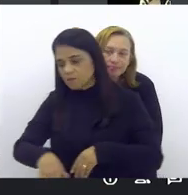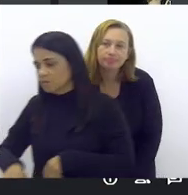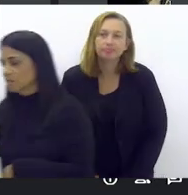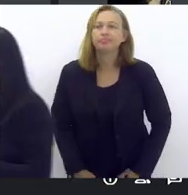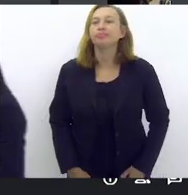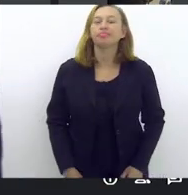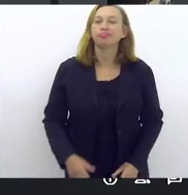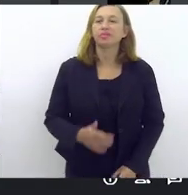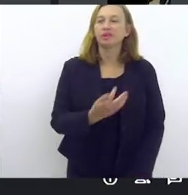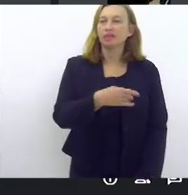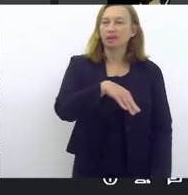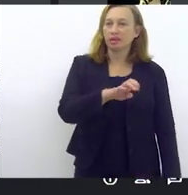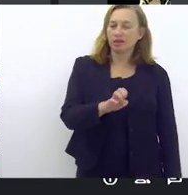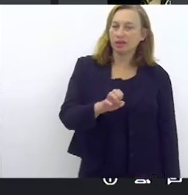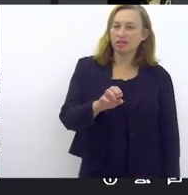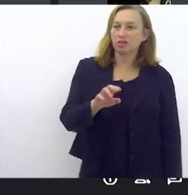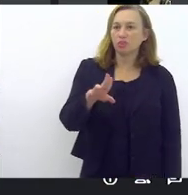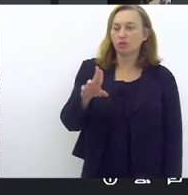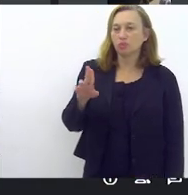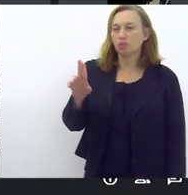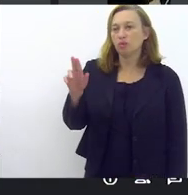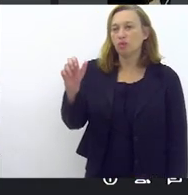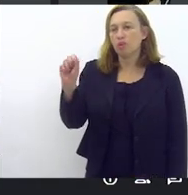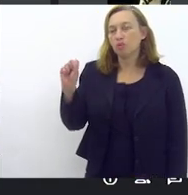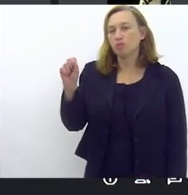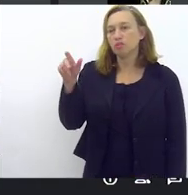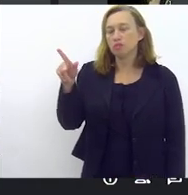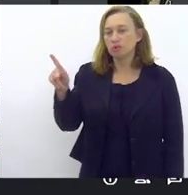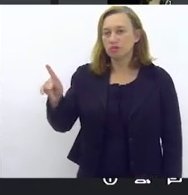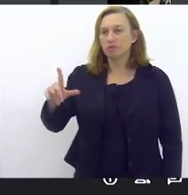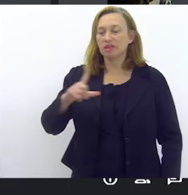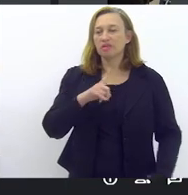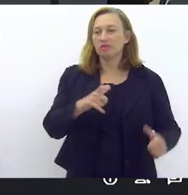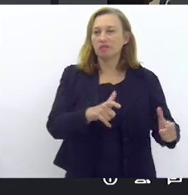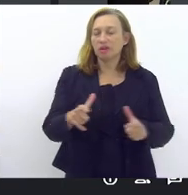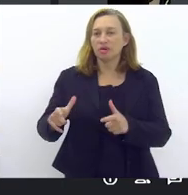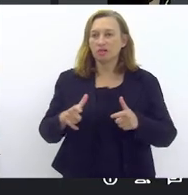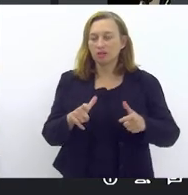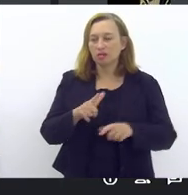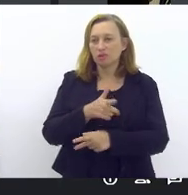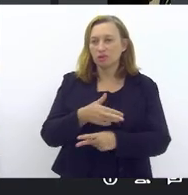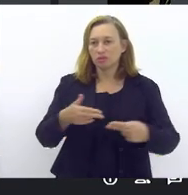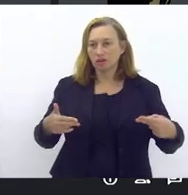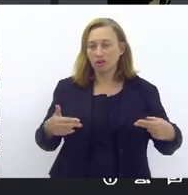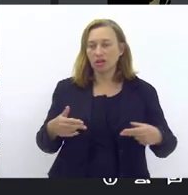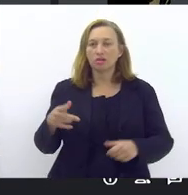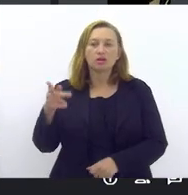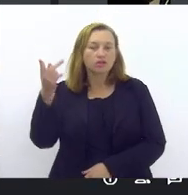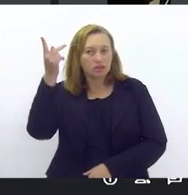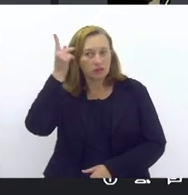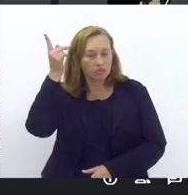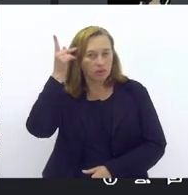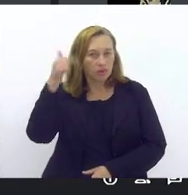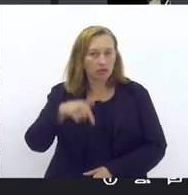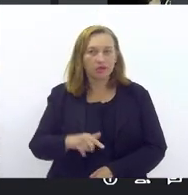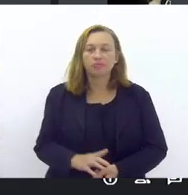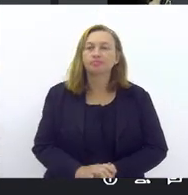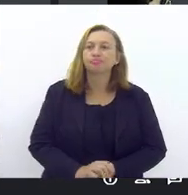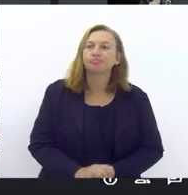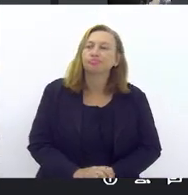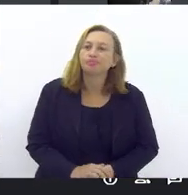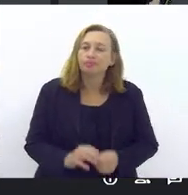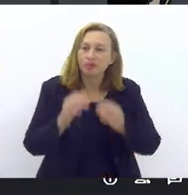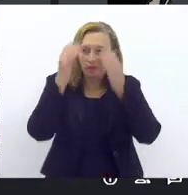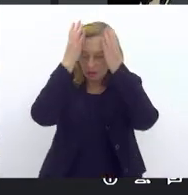das creches da USP. A USP tem vários campos aqui no estado de São Paulo e tem creches em todos eles. E